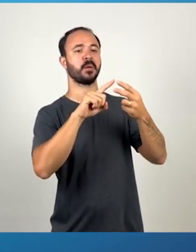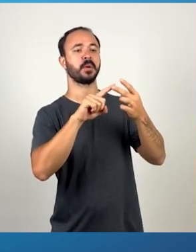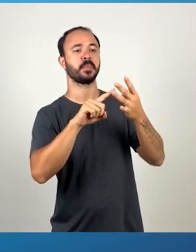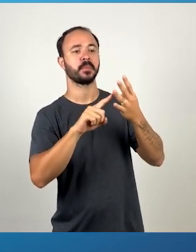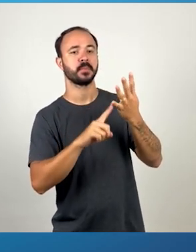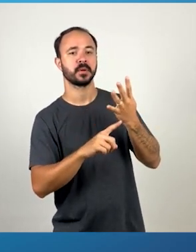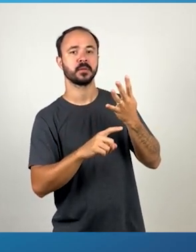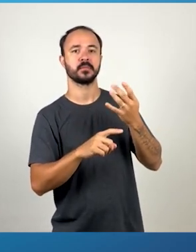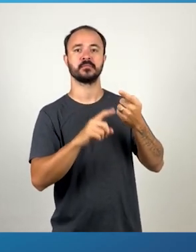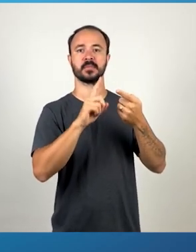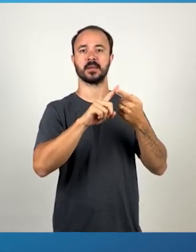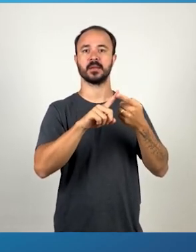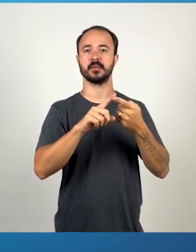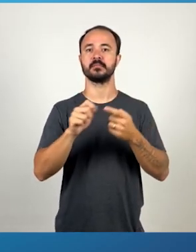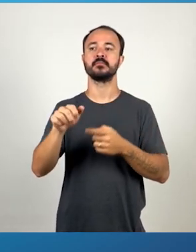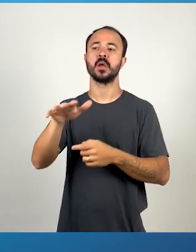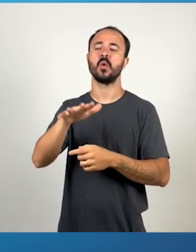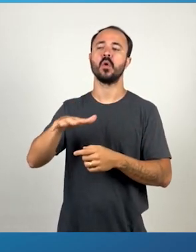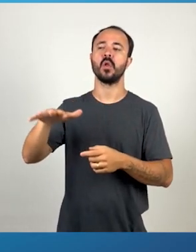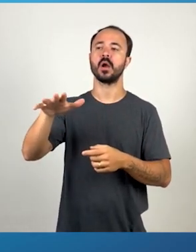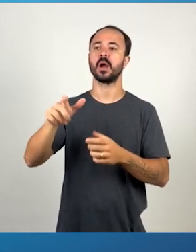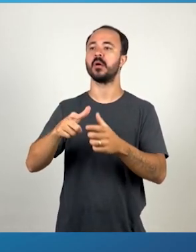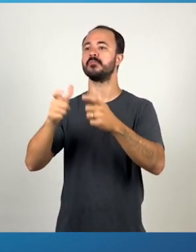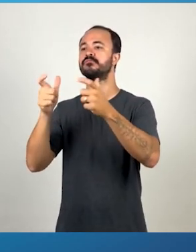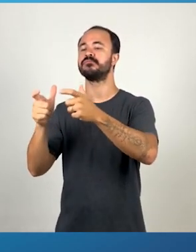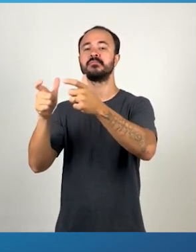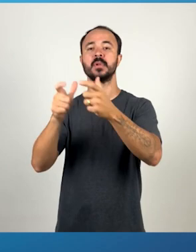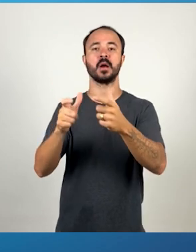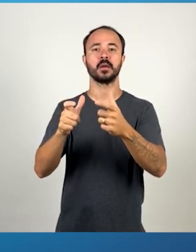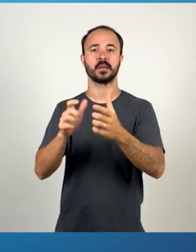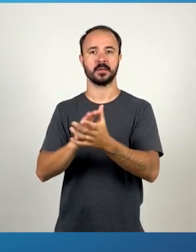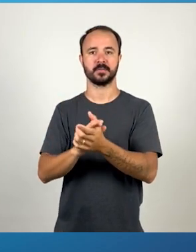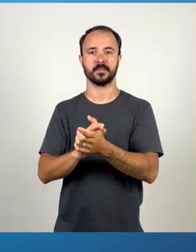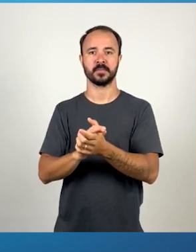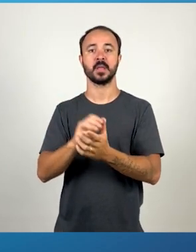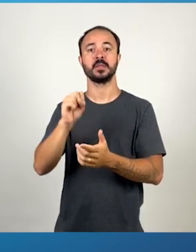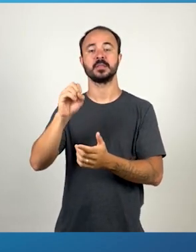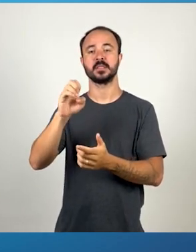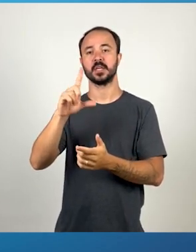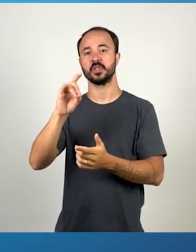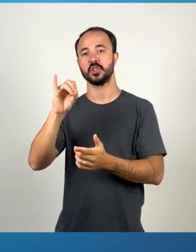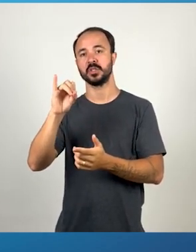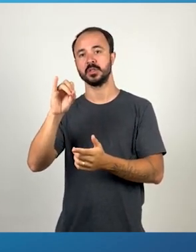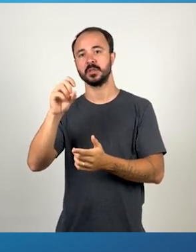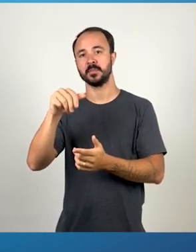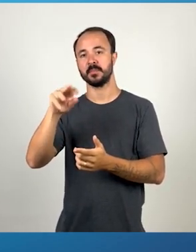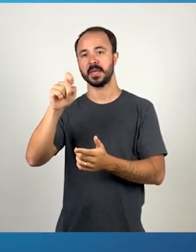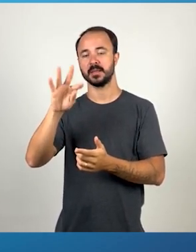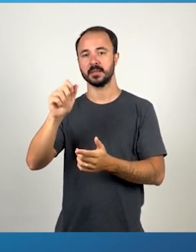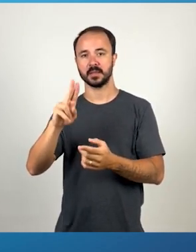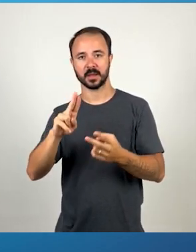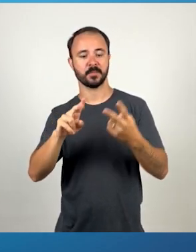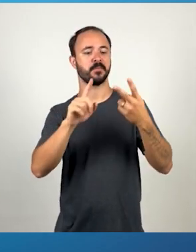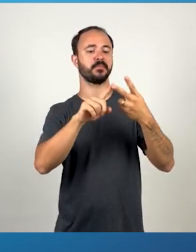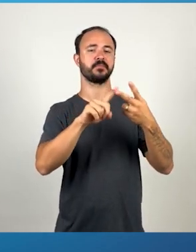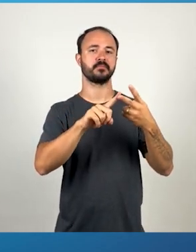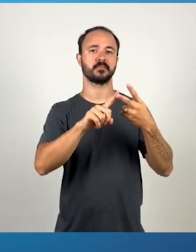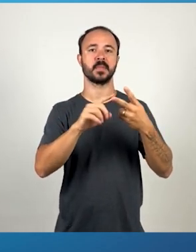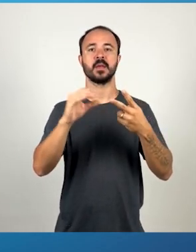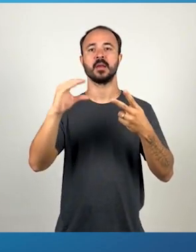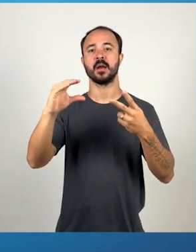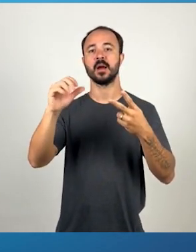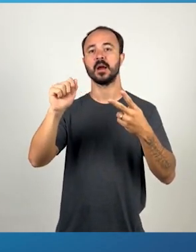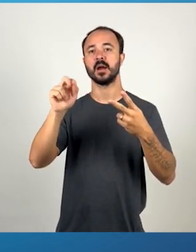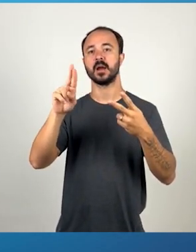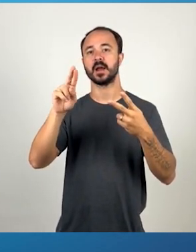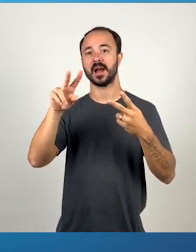da exploração de áreas de bacias sedimentares. Letra B, refugos provenientes do processo de extração do